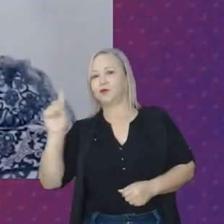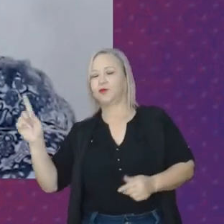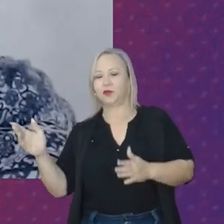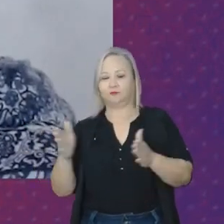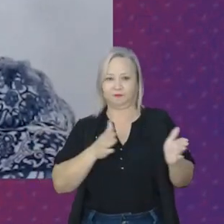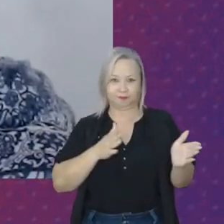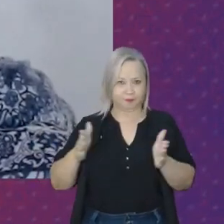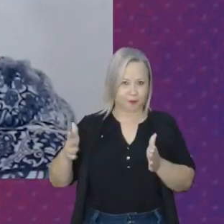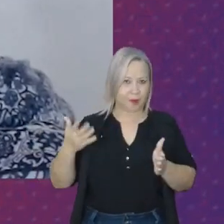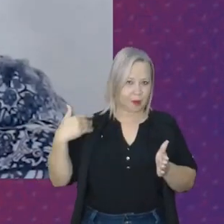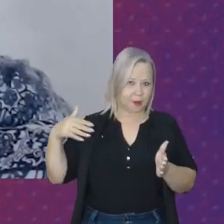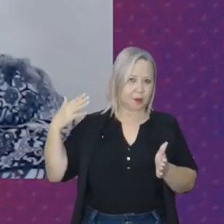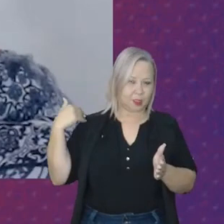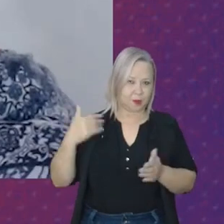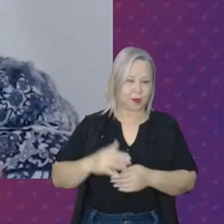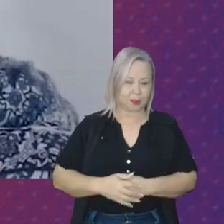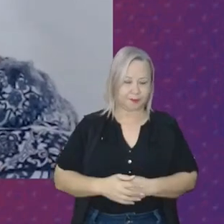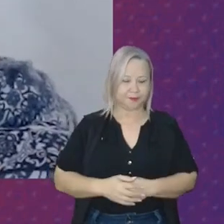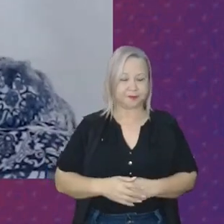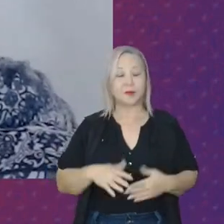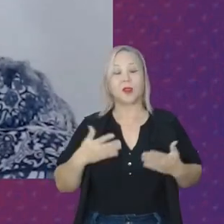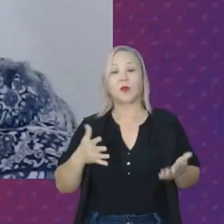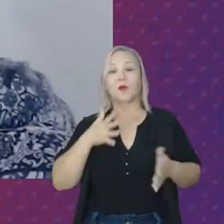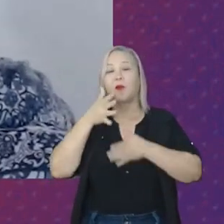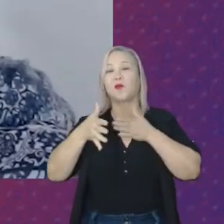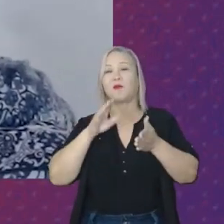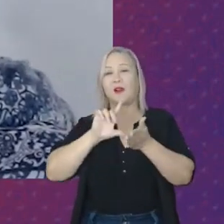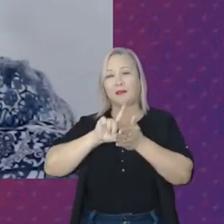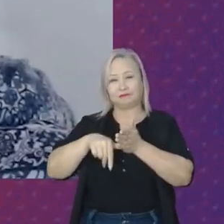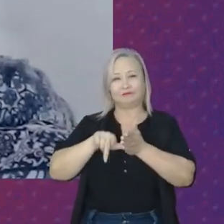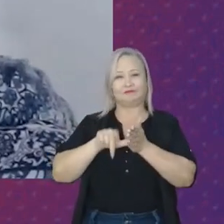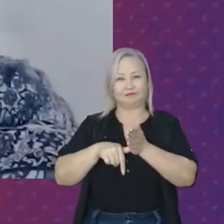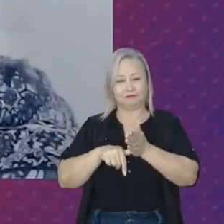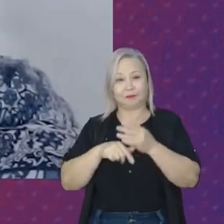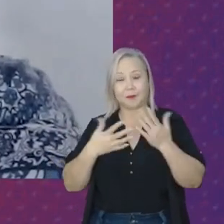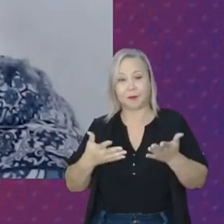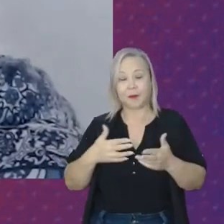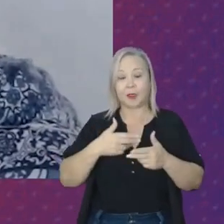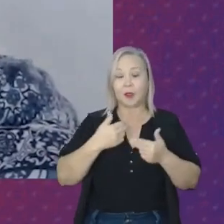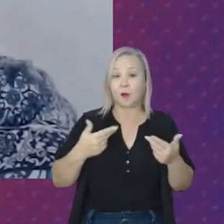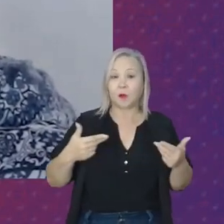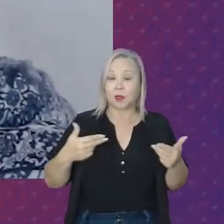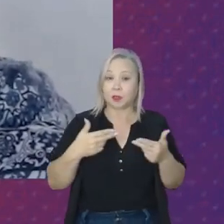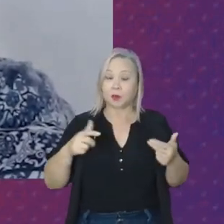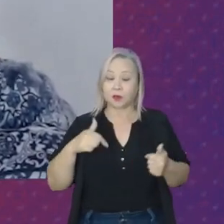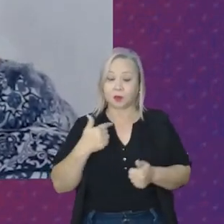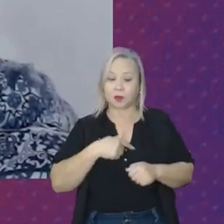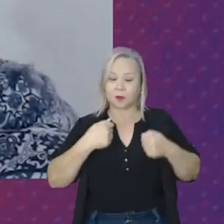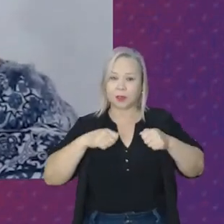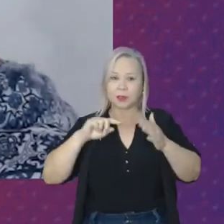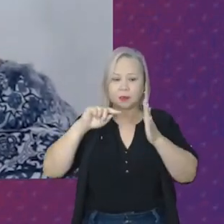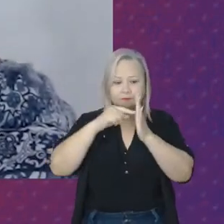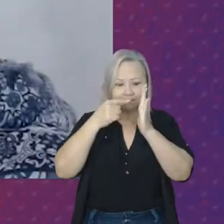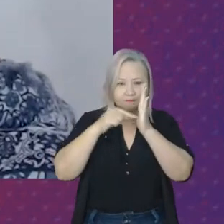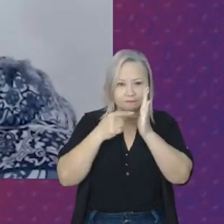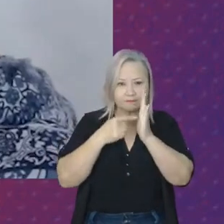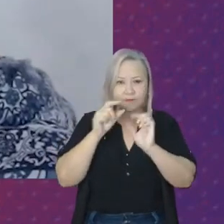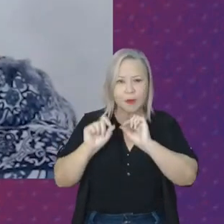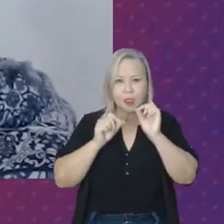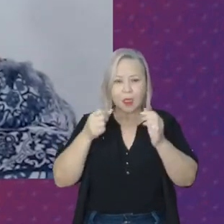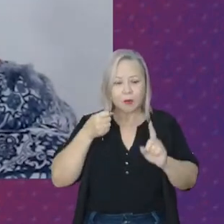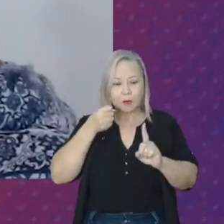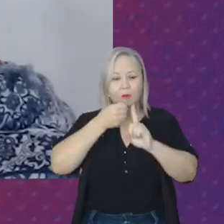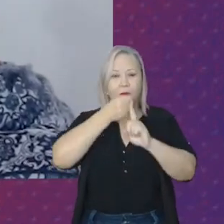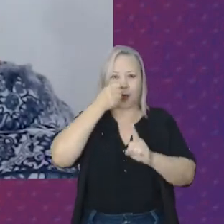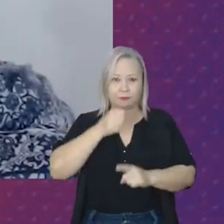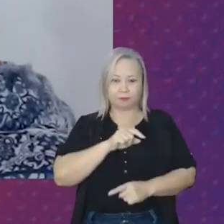período. E quando a gente fala em retrocesso, uma das coisas que a gente precisa pontuar é o impacto